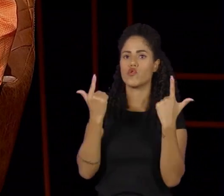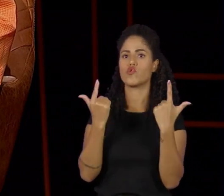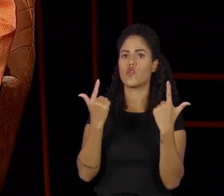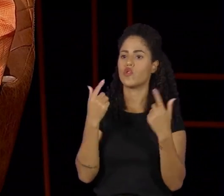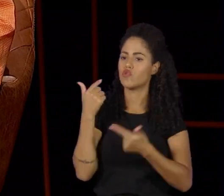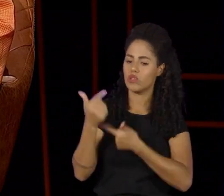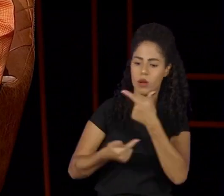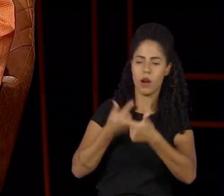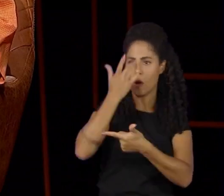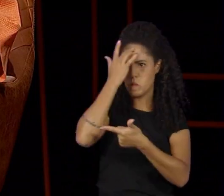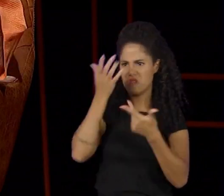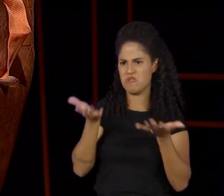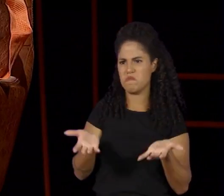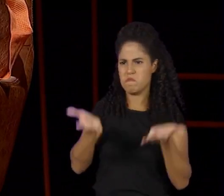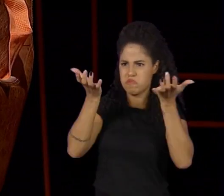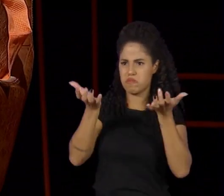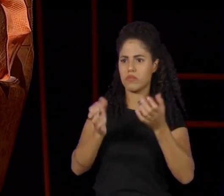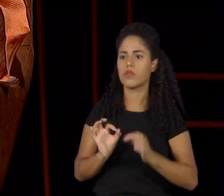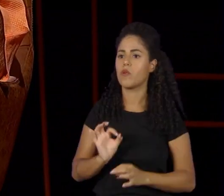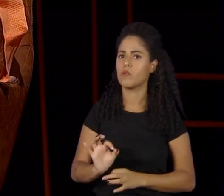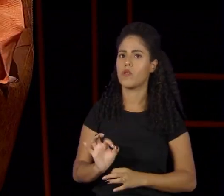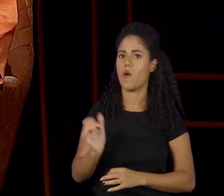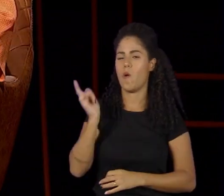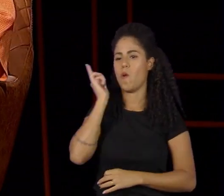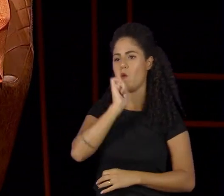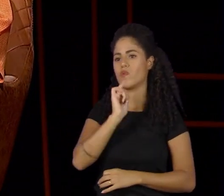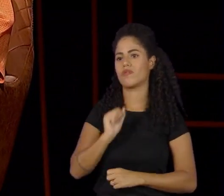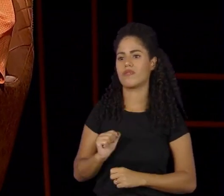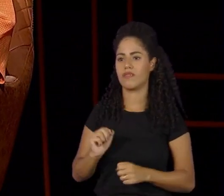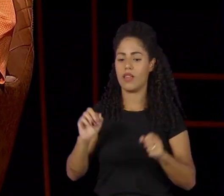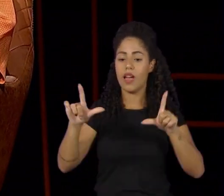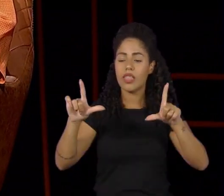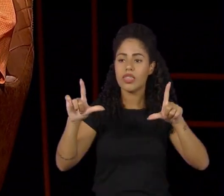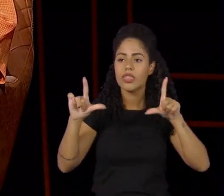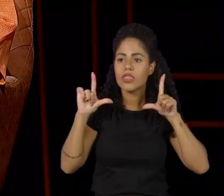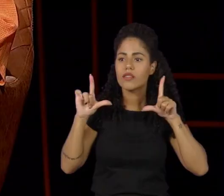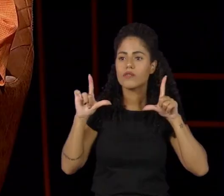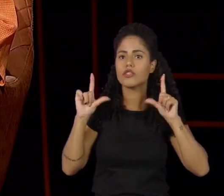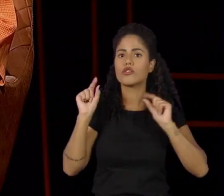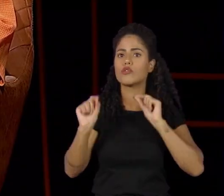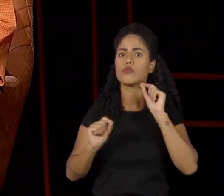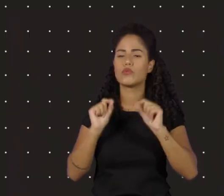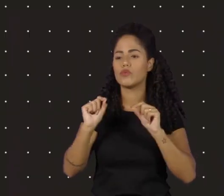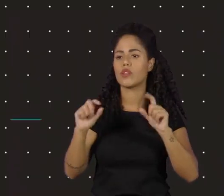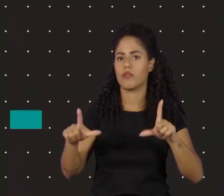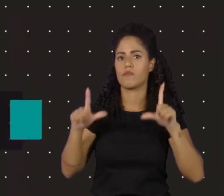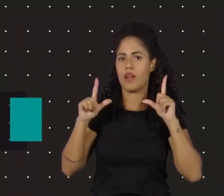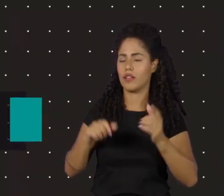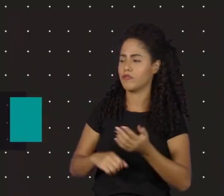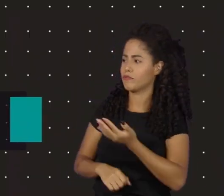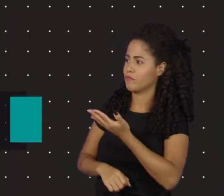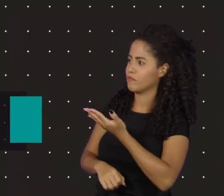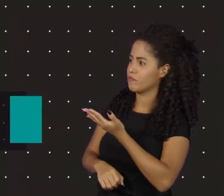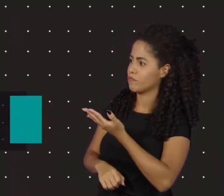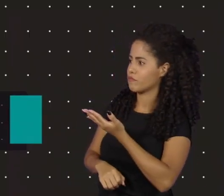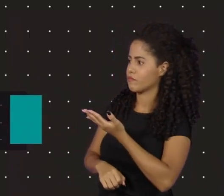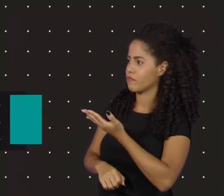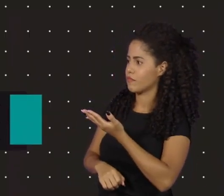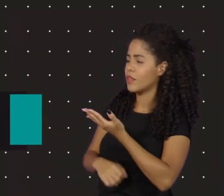com os grandes, sempre, desde a rádio. Quando a televisão inaugura lá, vai o Graça Mello para lá, fazer